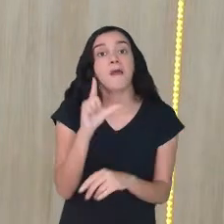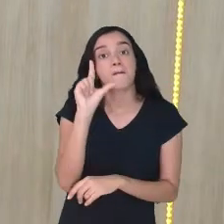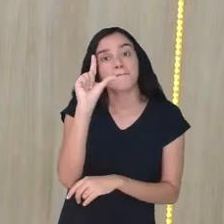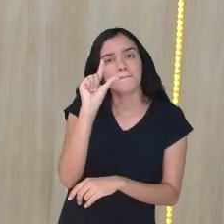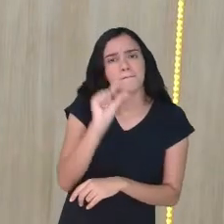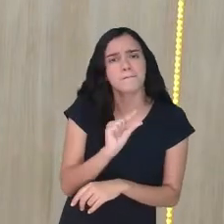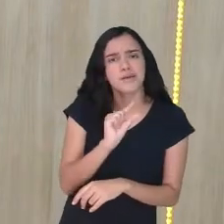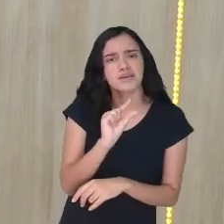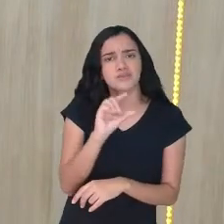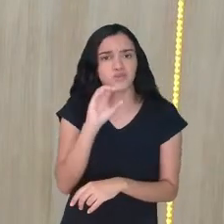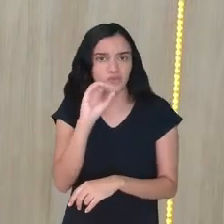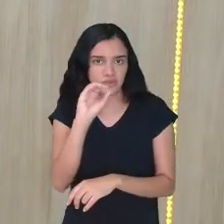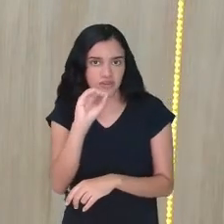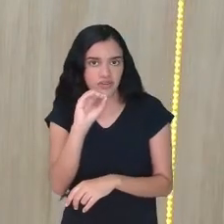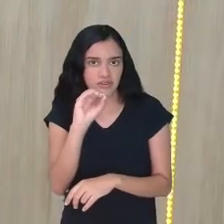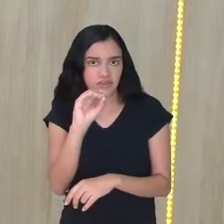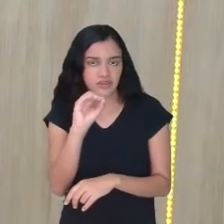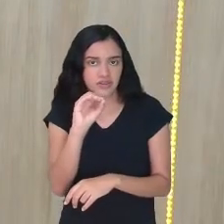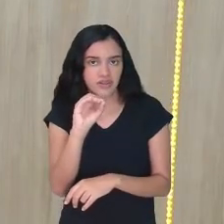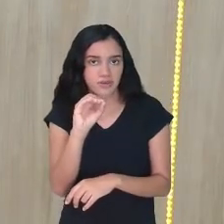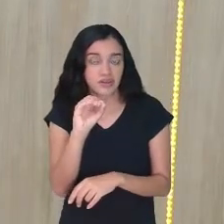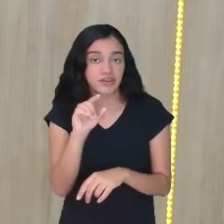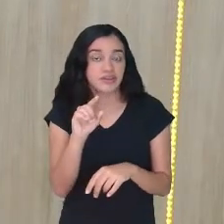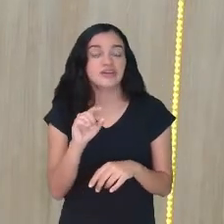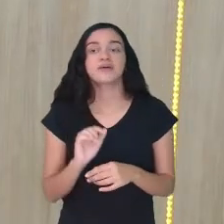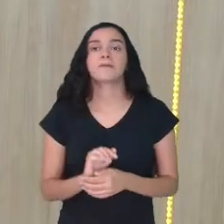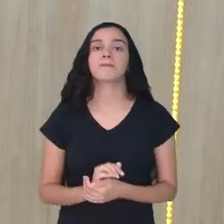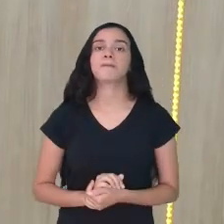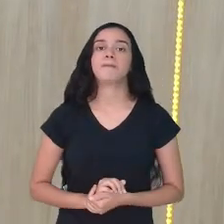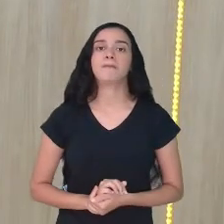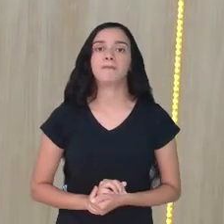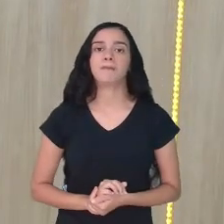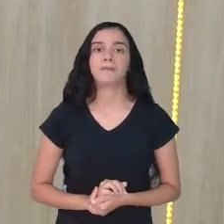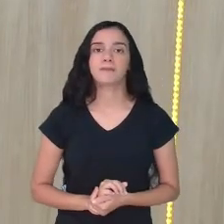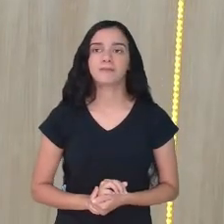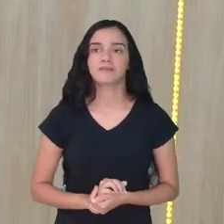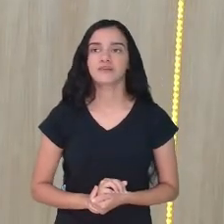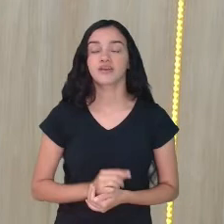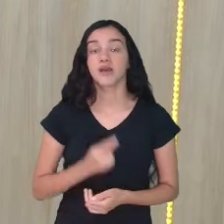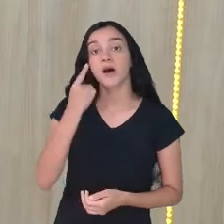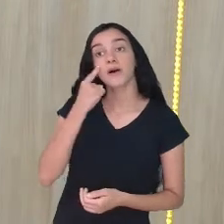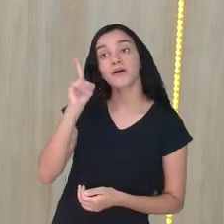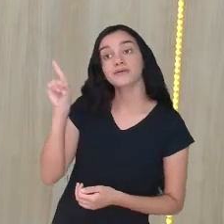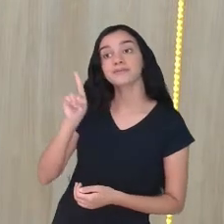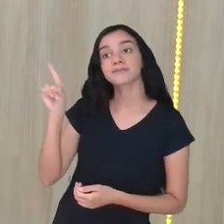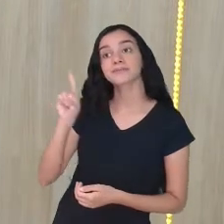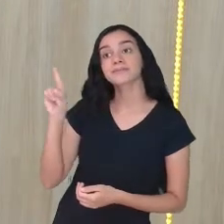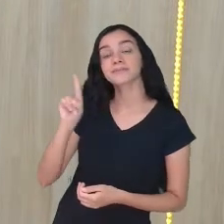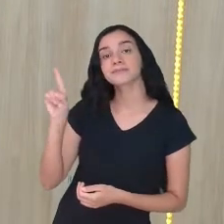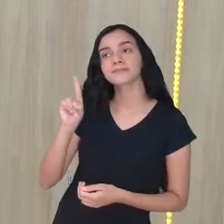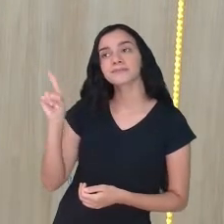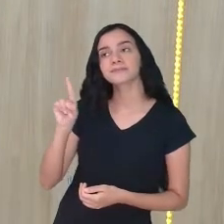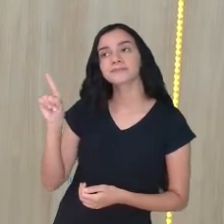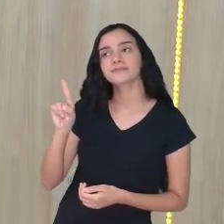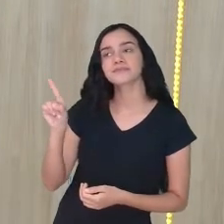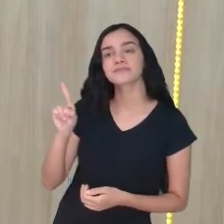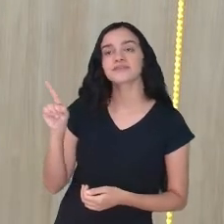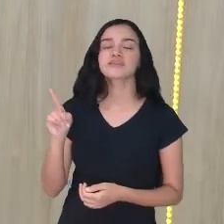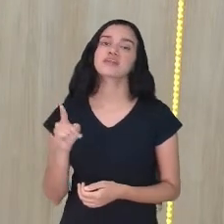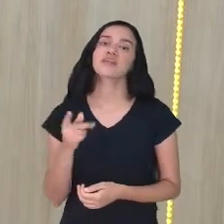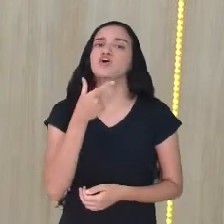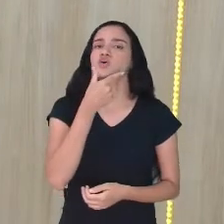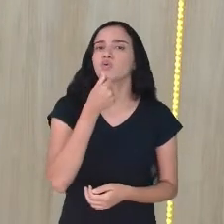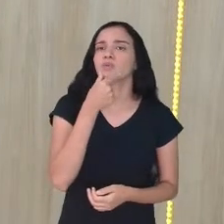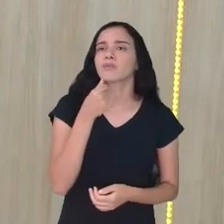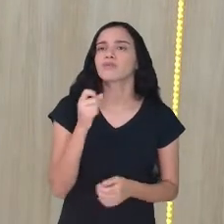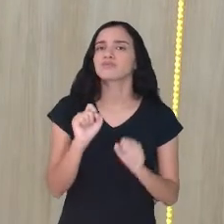0 e maior que menos 1. Olha, o professor Pedro já deixou aqui, ó, desenhadinho.